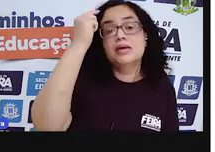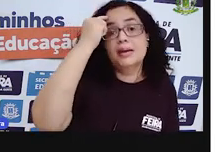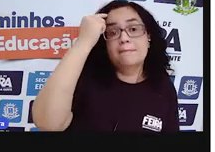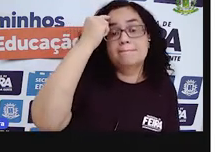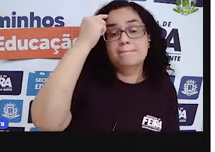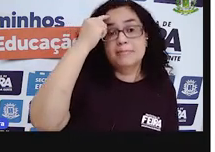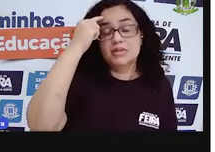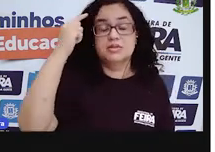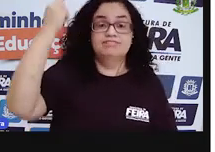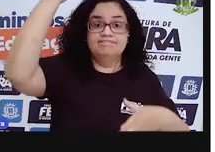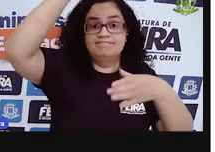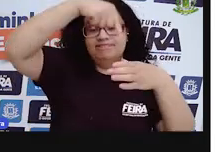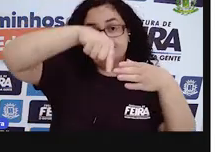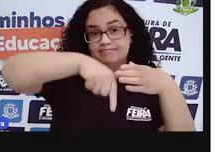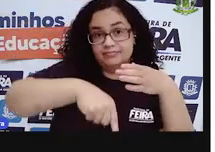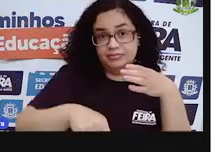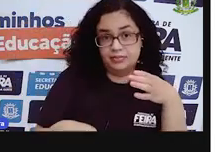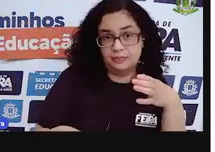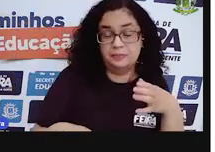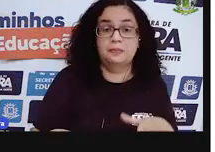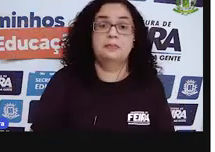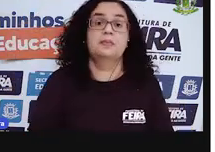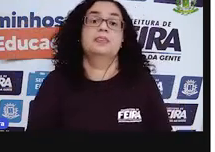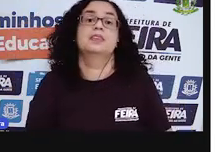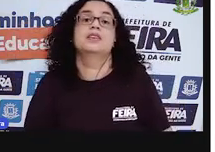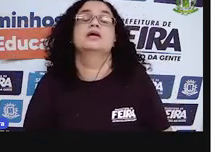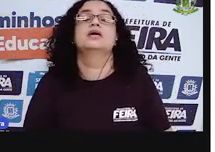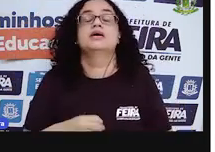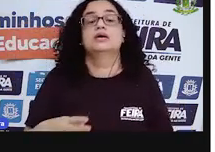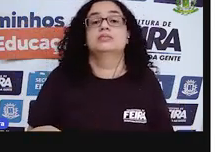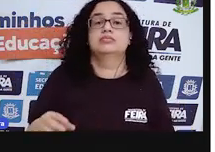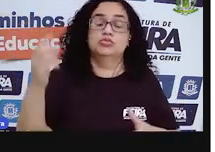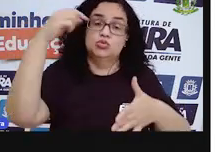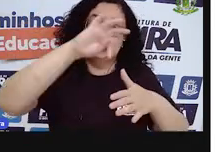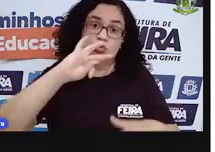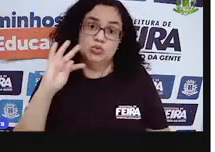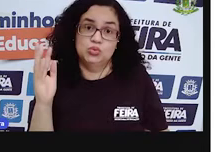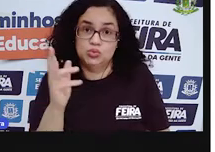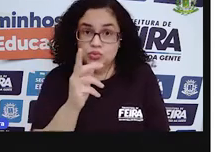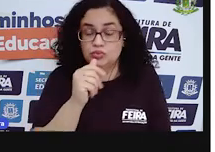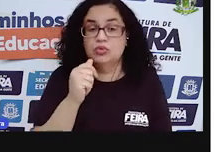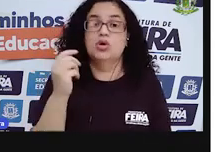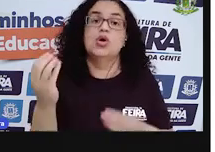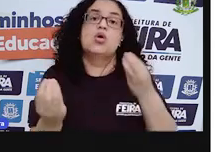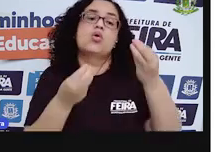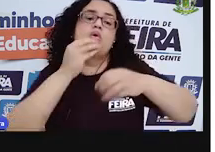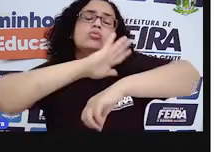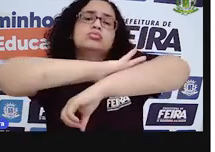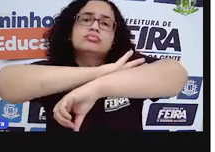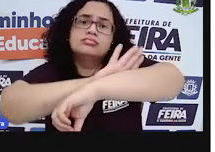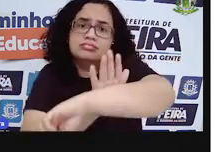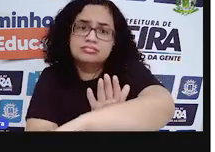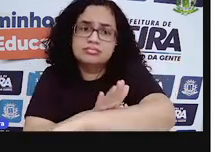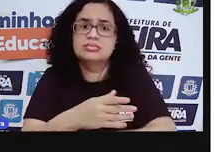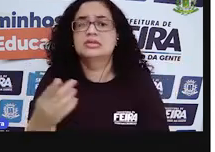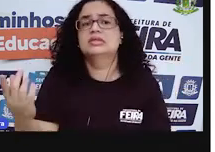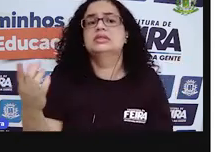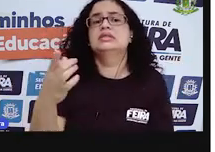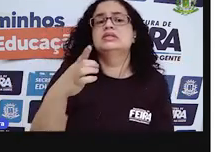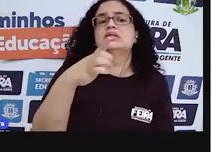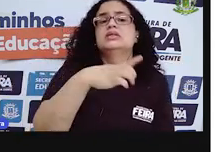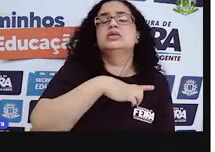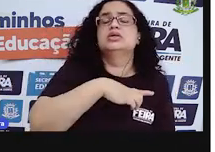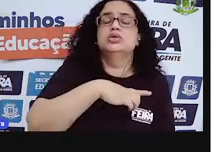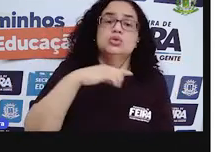pensar mais a fundo né de uma forma mais completa como racismo ele tem